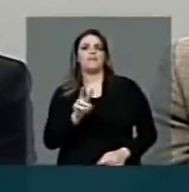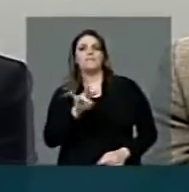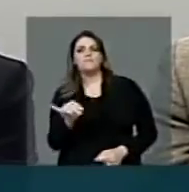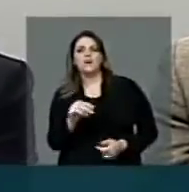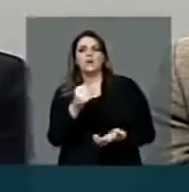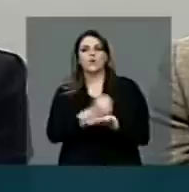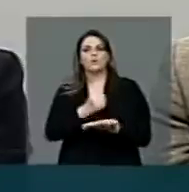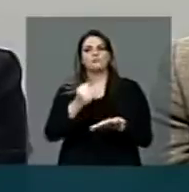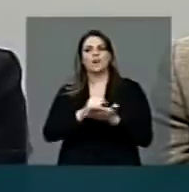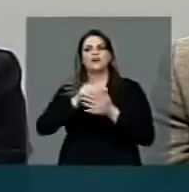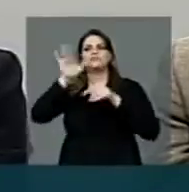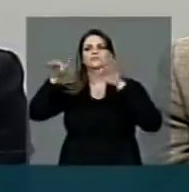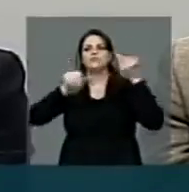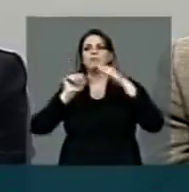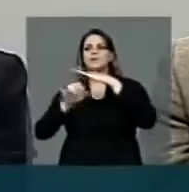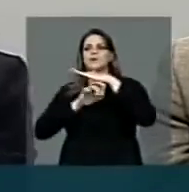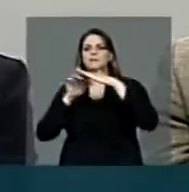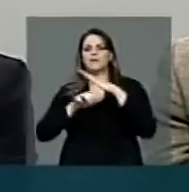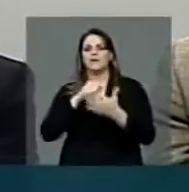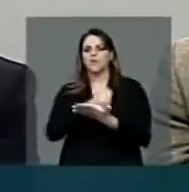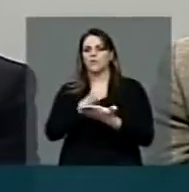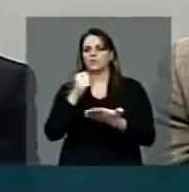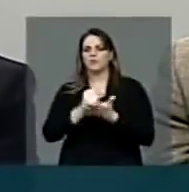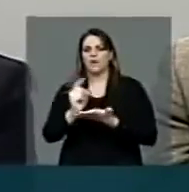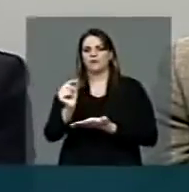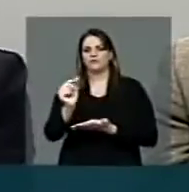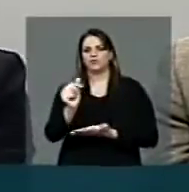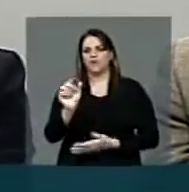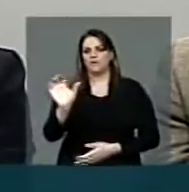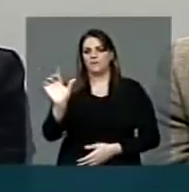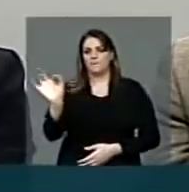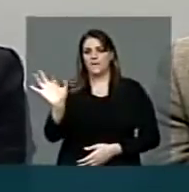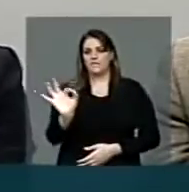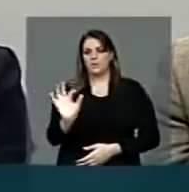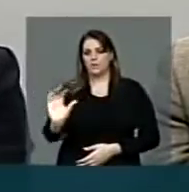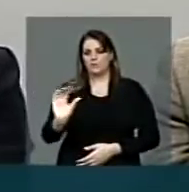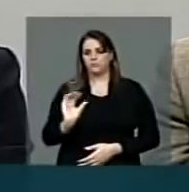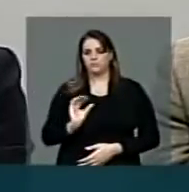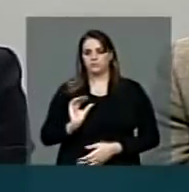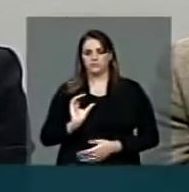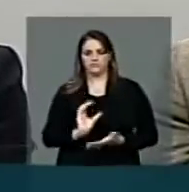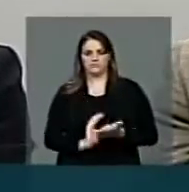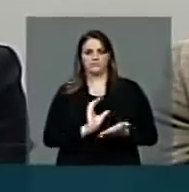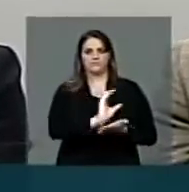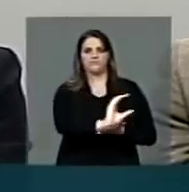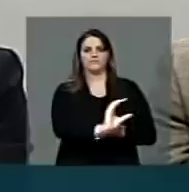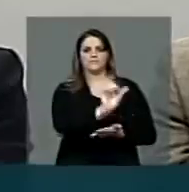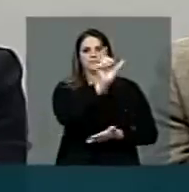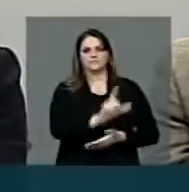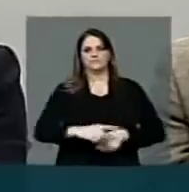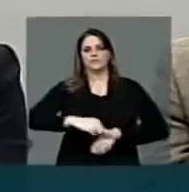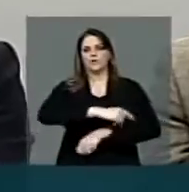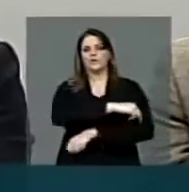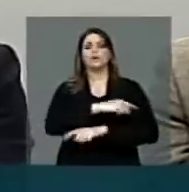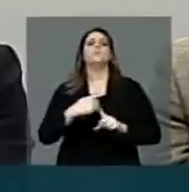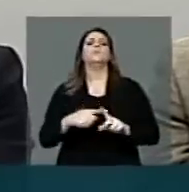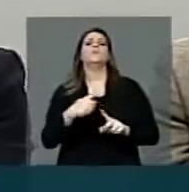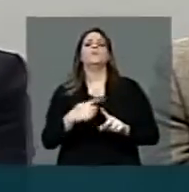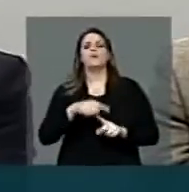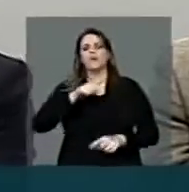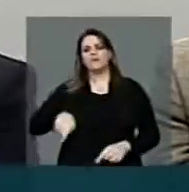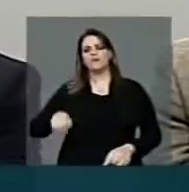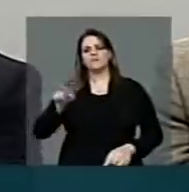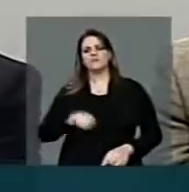para ela. E cada contrato que fecha, ele fica com uma percentagem desse contrato fechado. Então, por que que a gente tem que eliminar